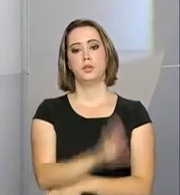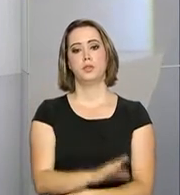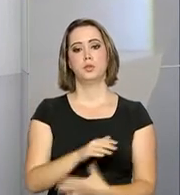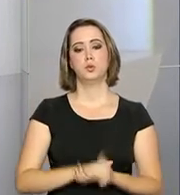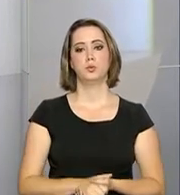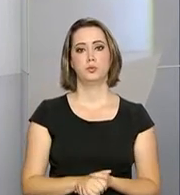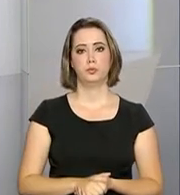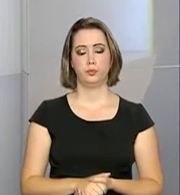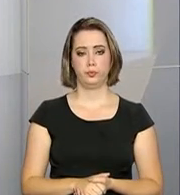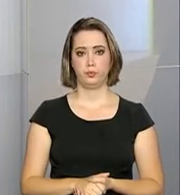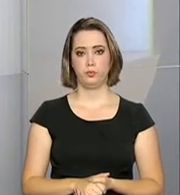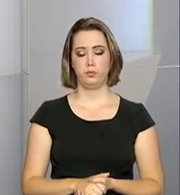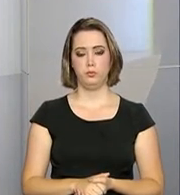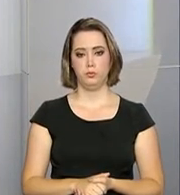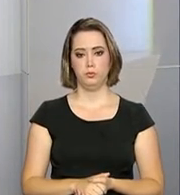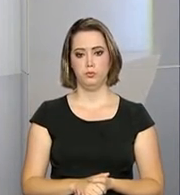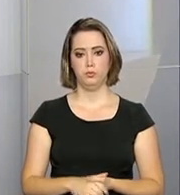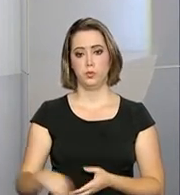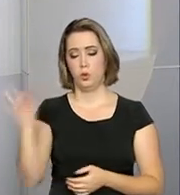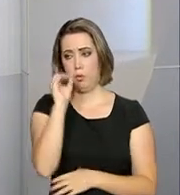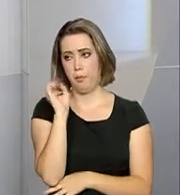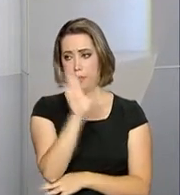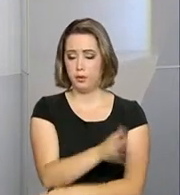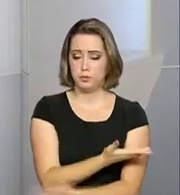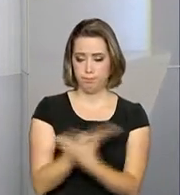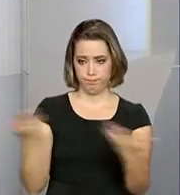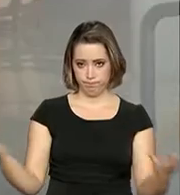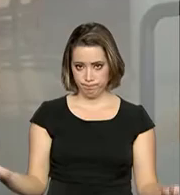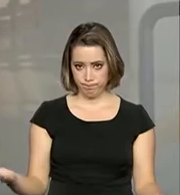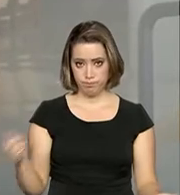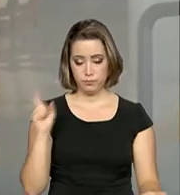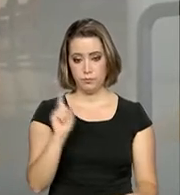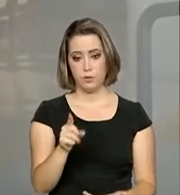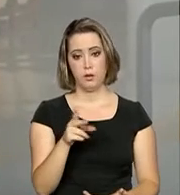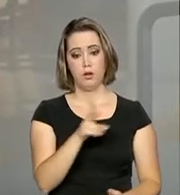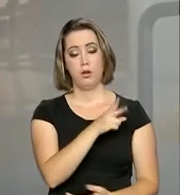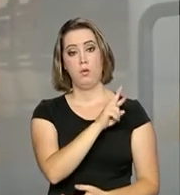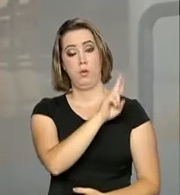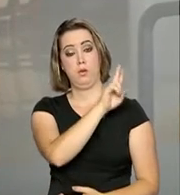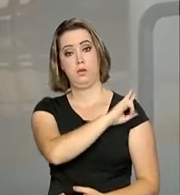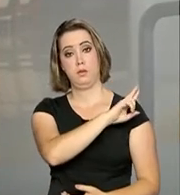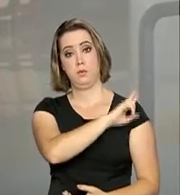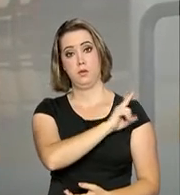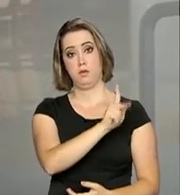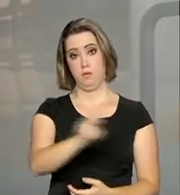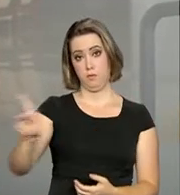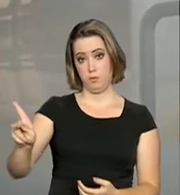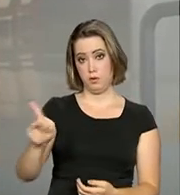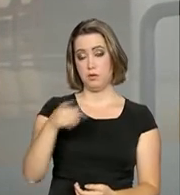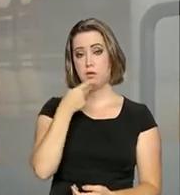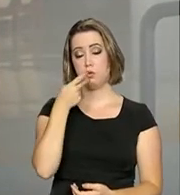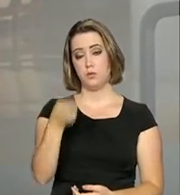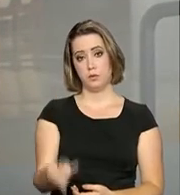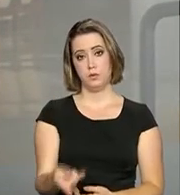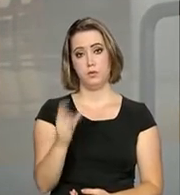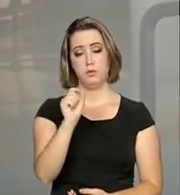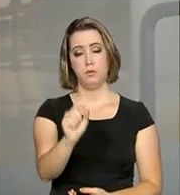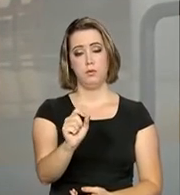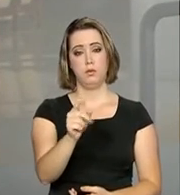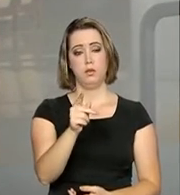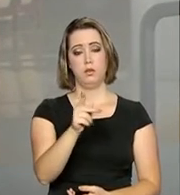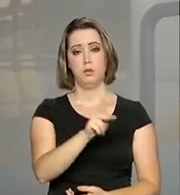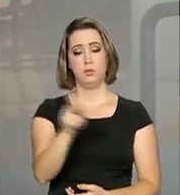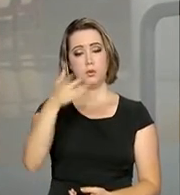você. Boa tarde, Roberto. Boa tarde a todos. Por meio do porta-voz Alexandre Parola, o presidente Michel